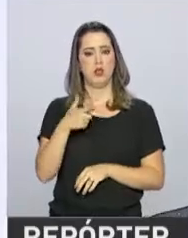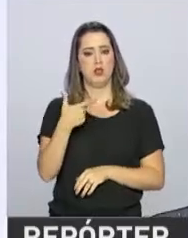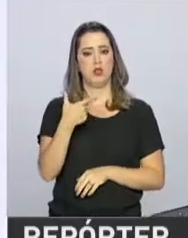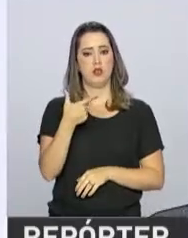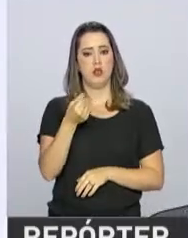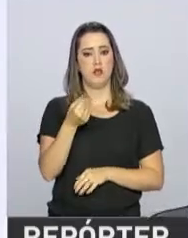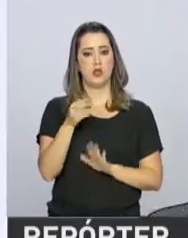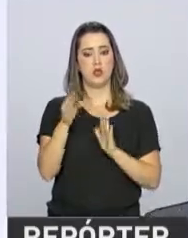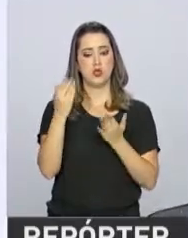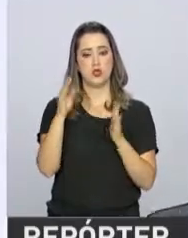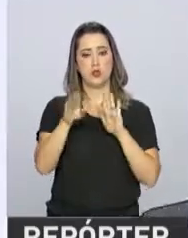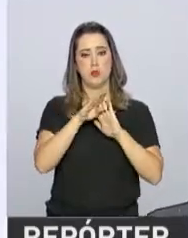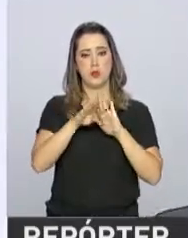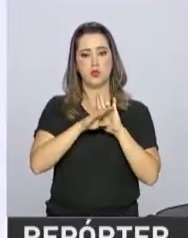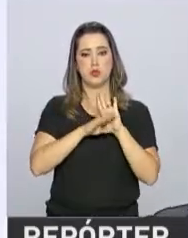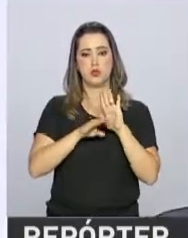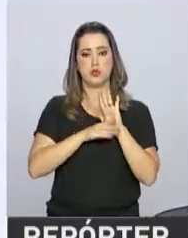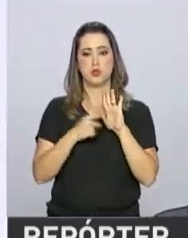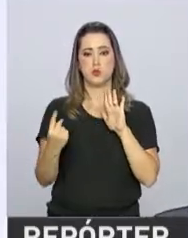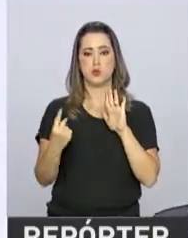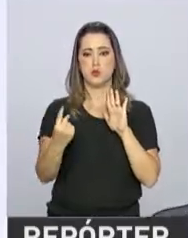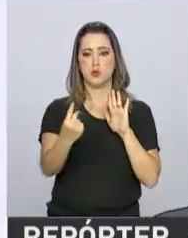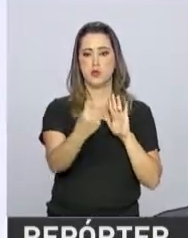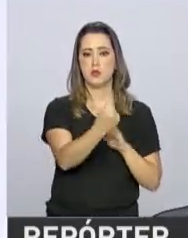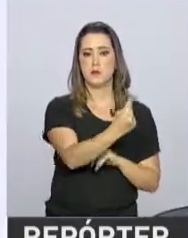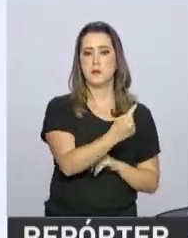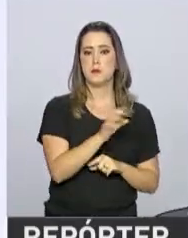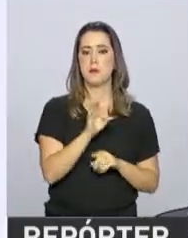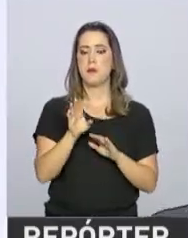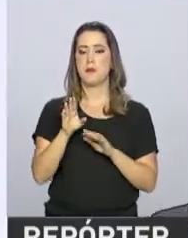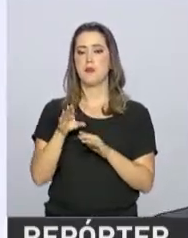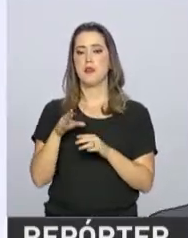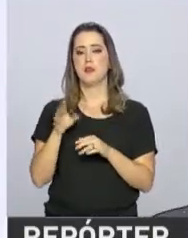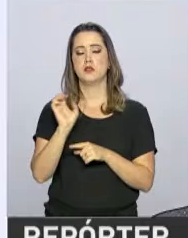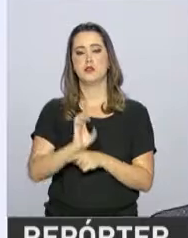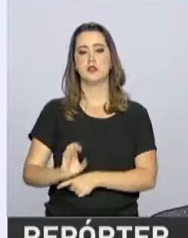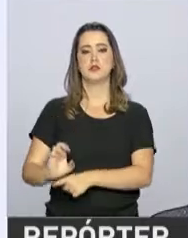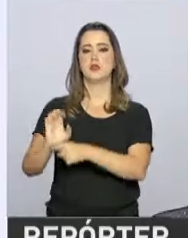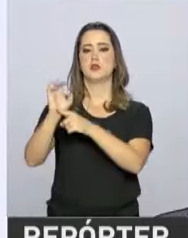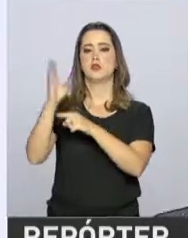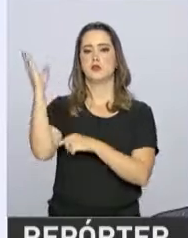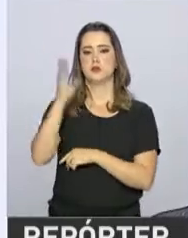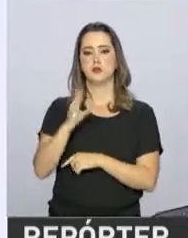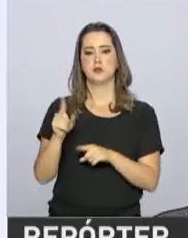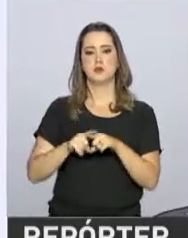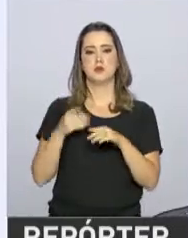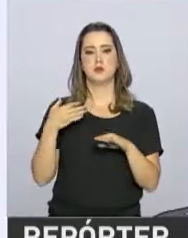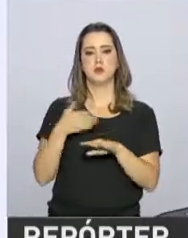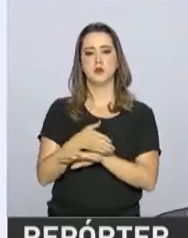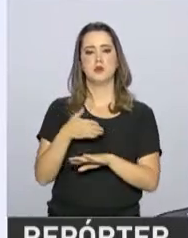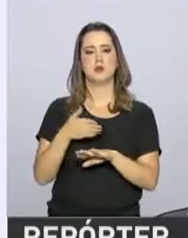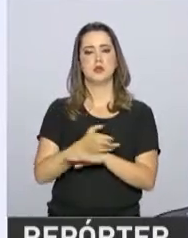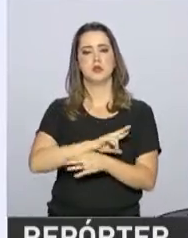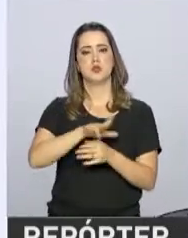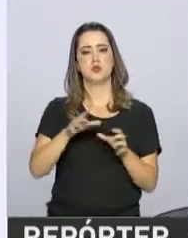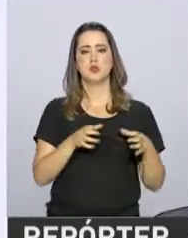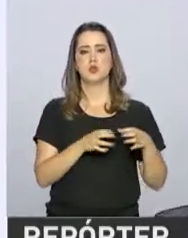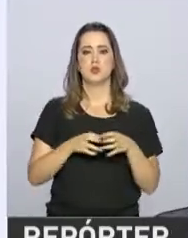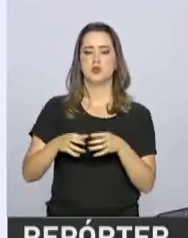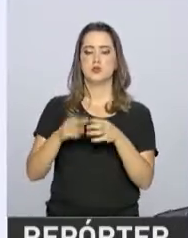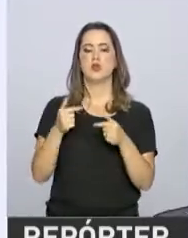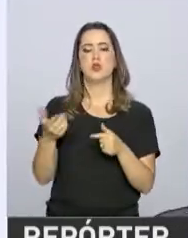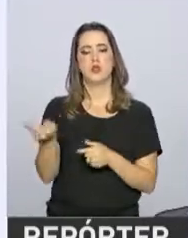projetos por cada estado brasileiro o que é significativo vai com entrada do comphap das faps nós queremos ainda